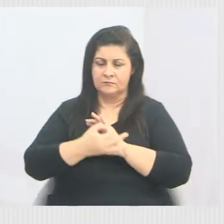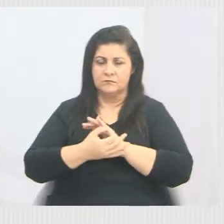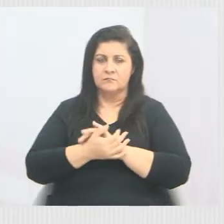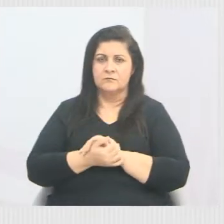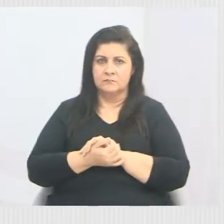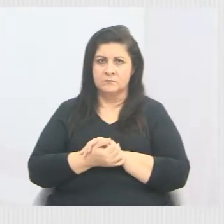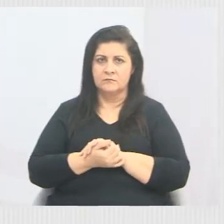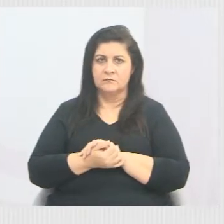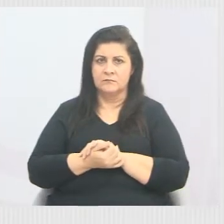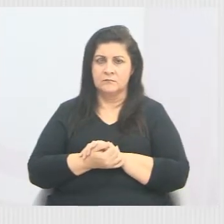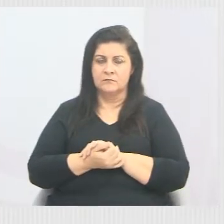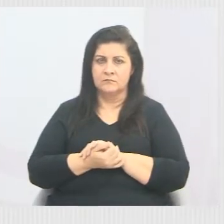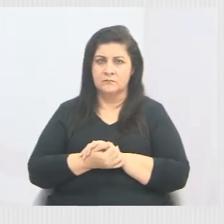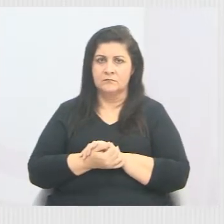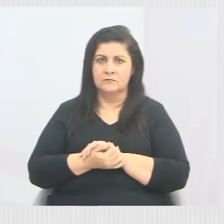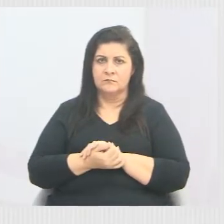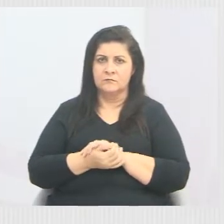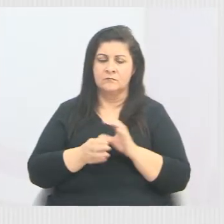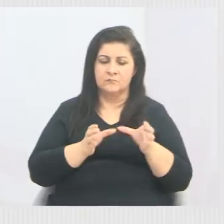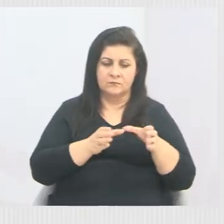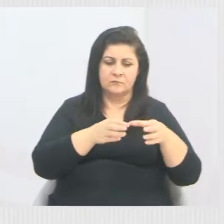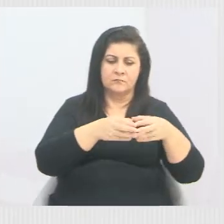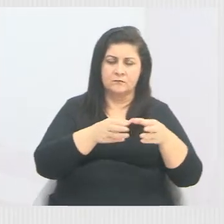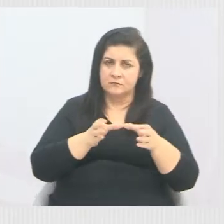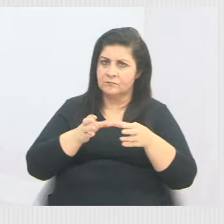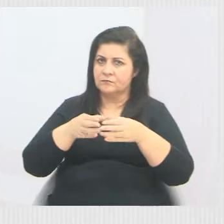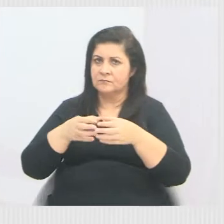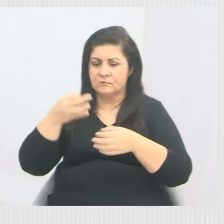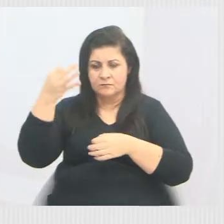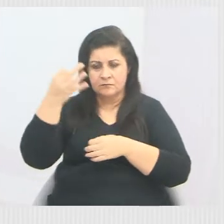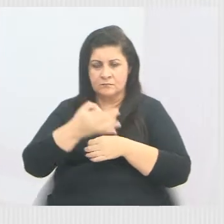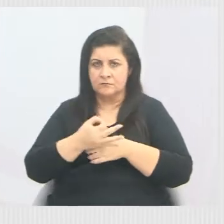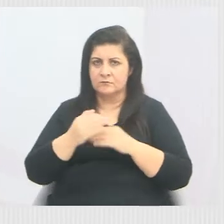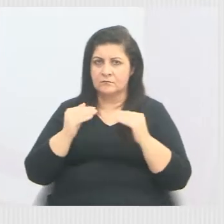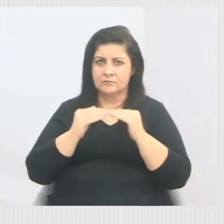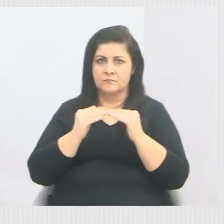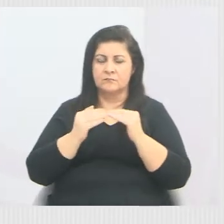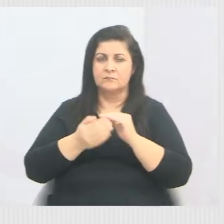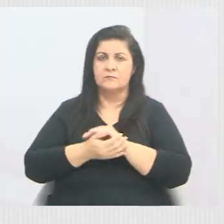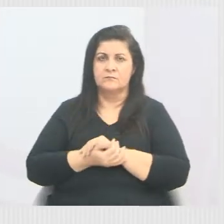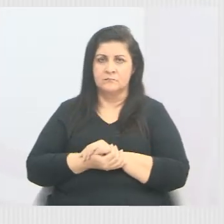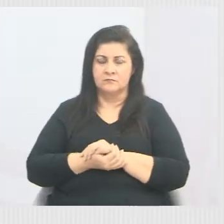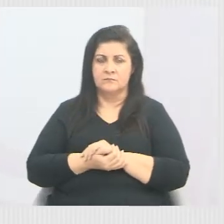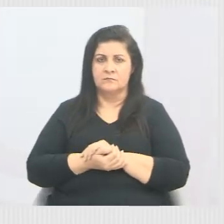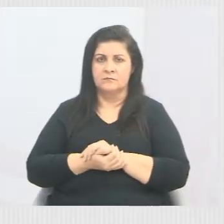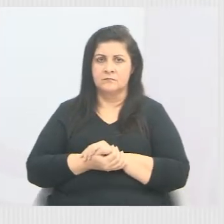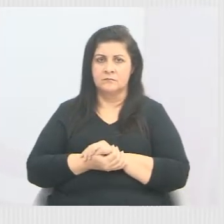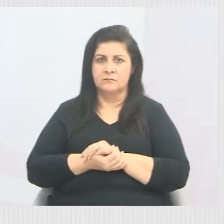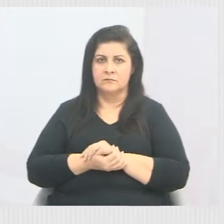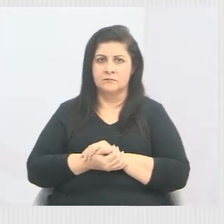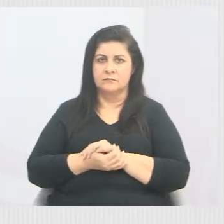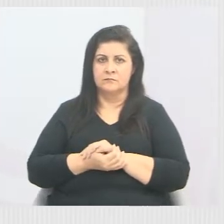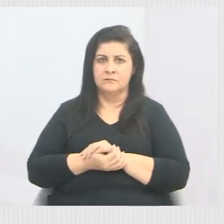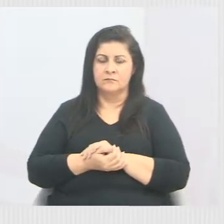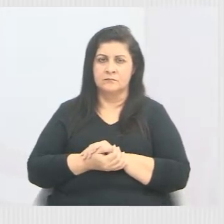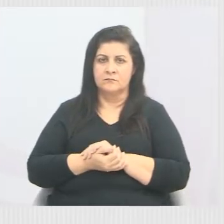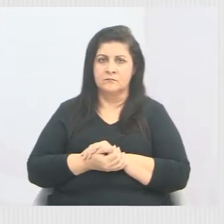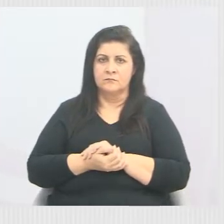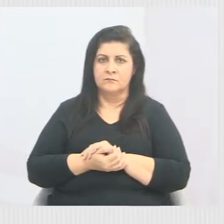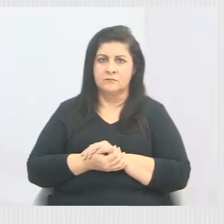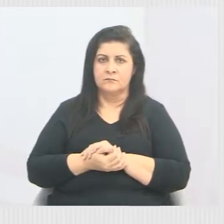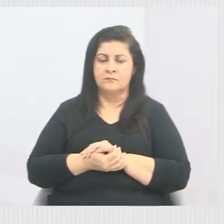valores delas também estão aqui dentro. Então, essa receita patrimonial, ela tem bastante adesão do Instituto